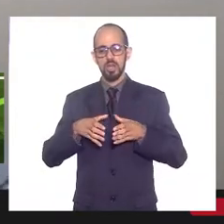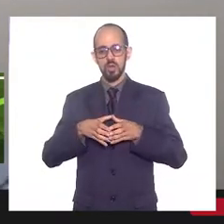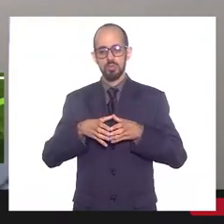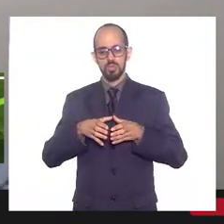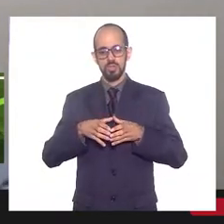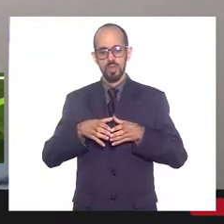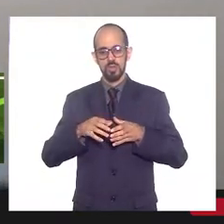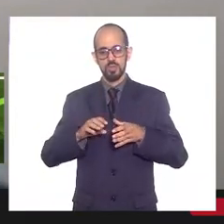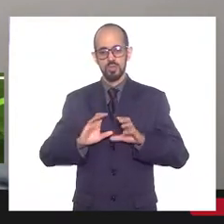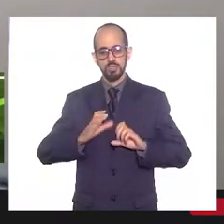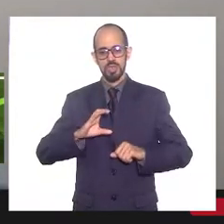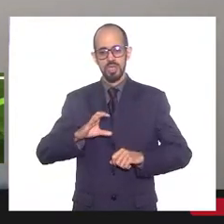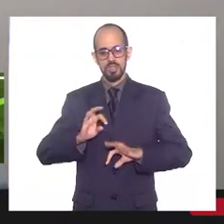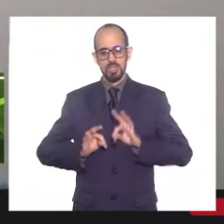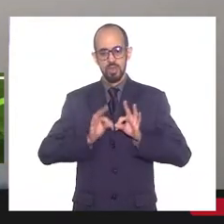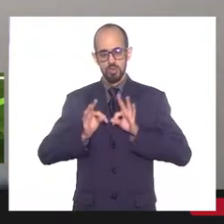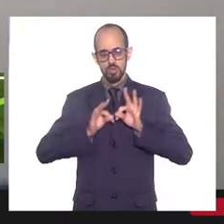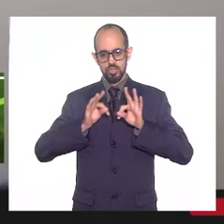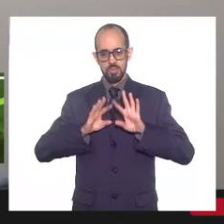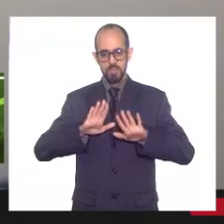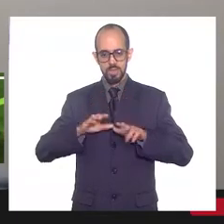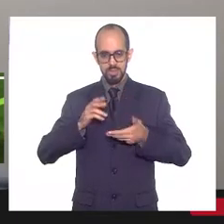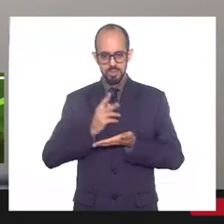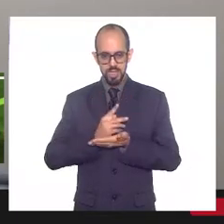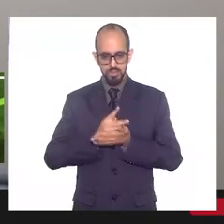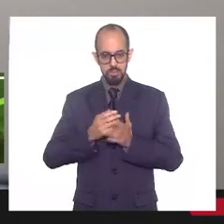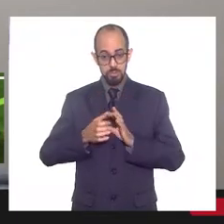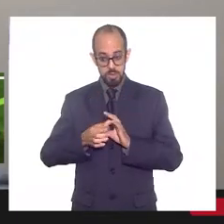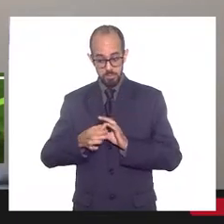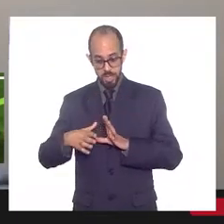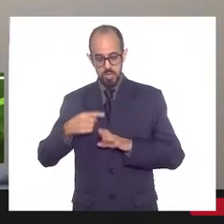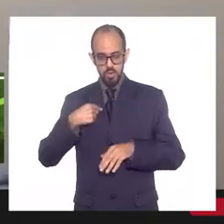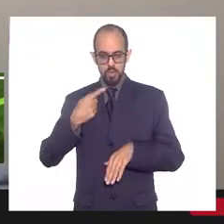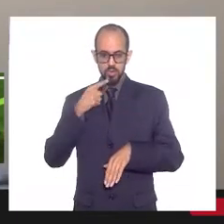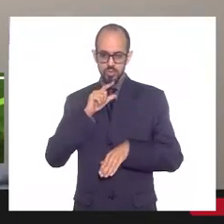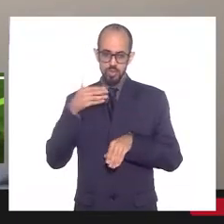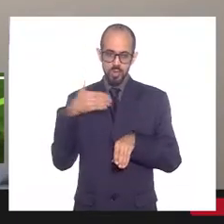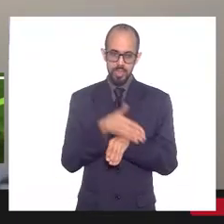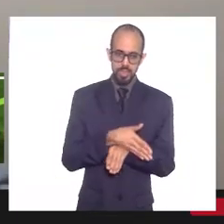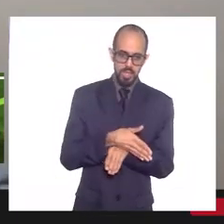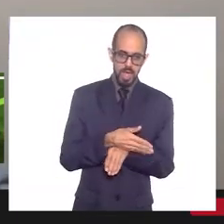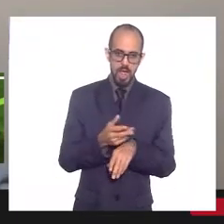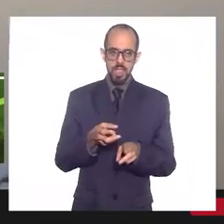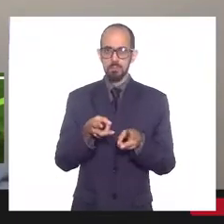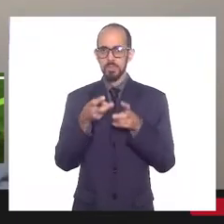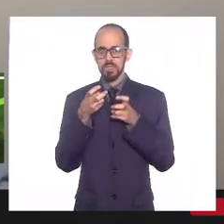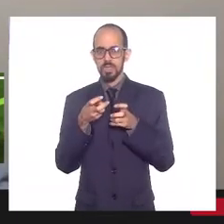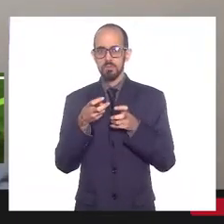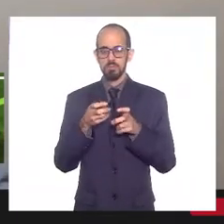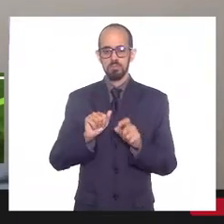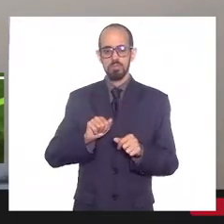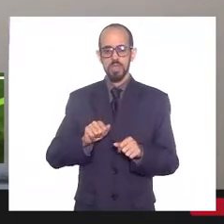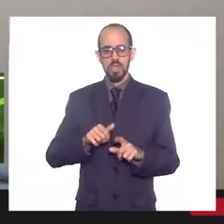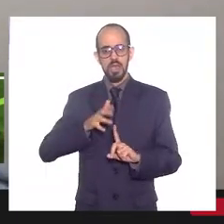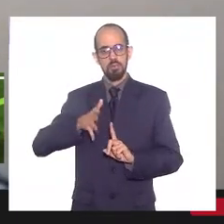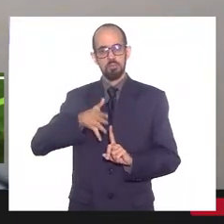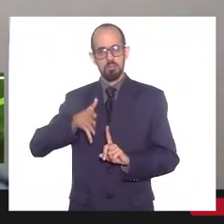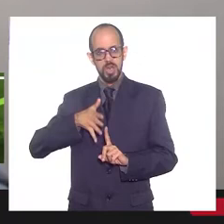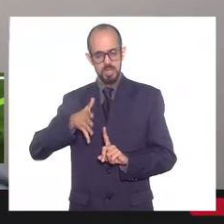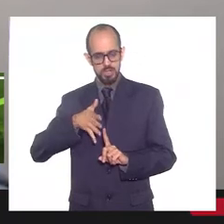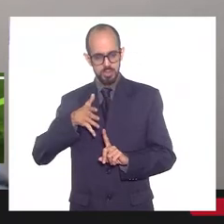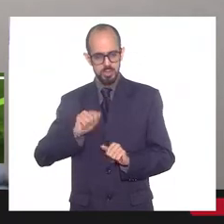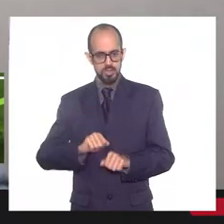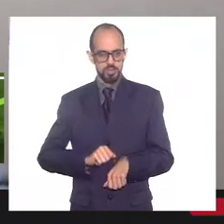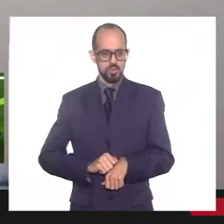a de Ciência Tecnologia mas assim que me liberam entra aqui e pude assistir a boa parte da intervenção